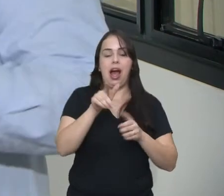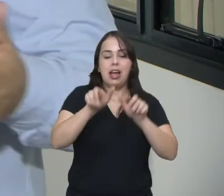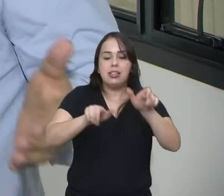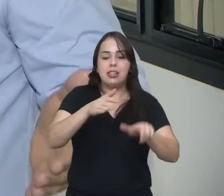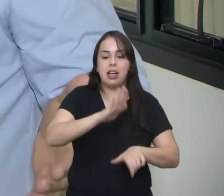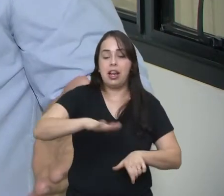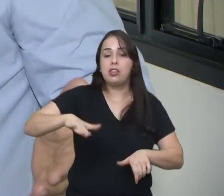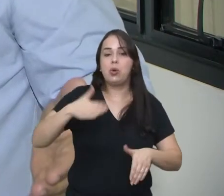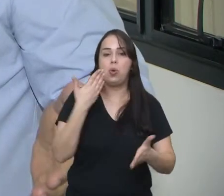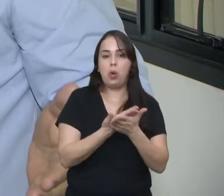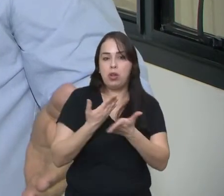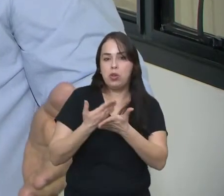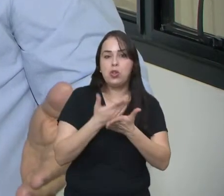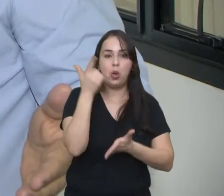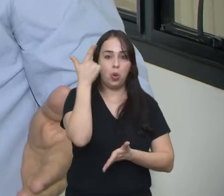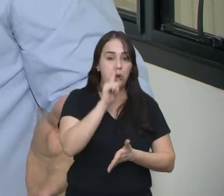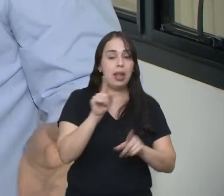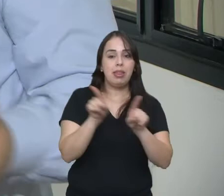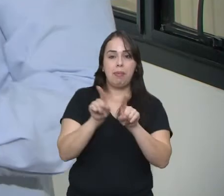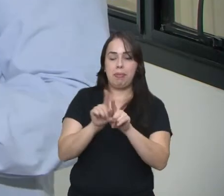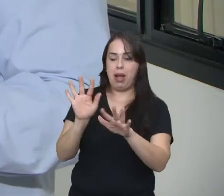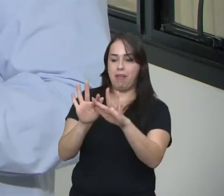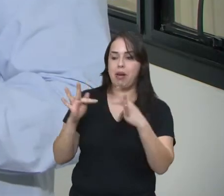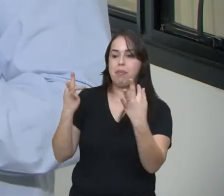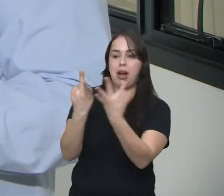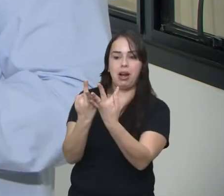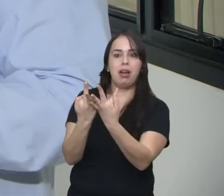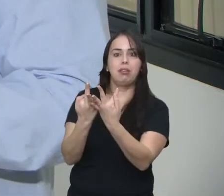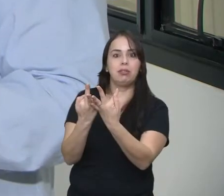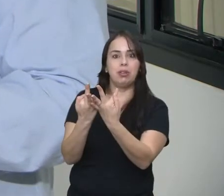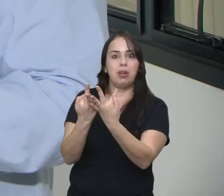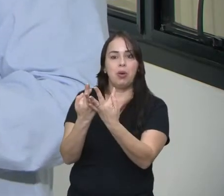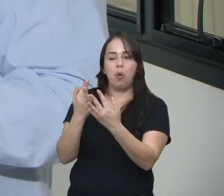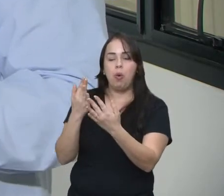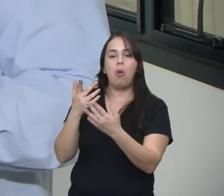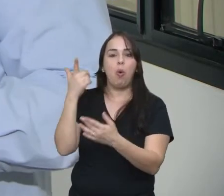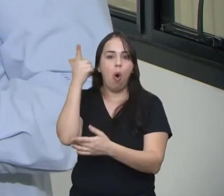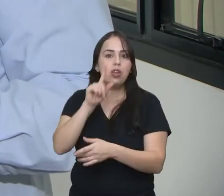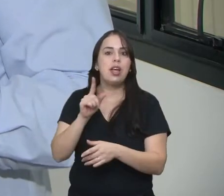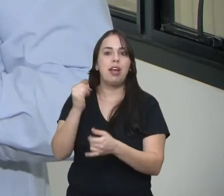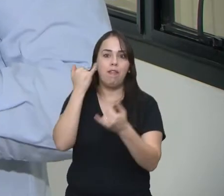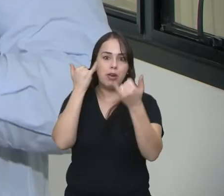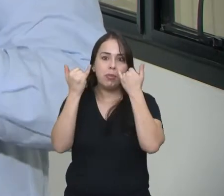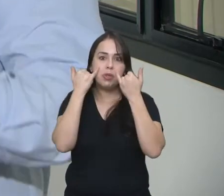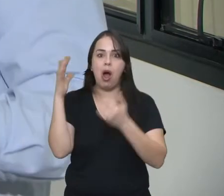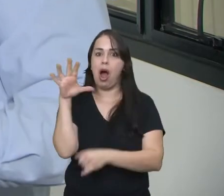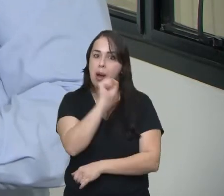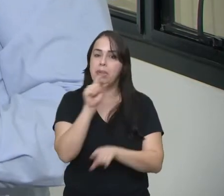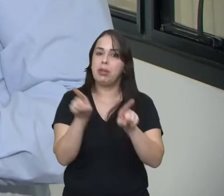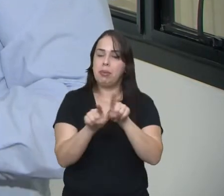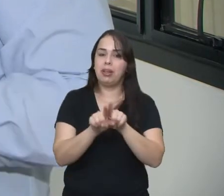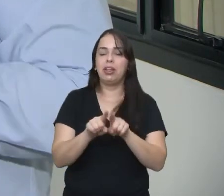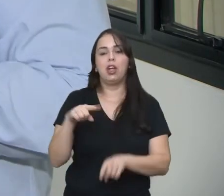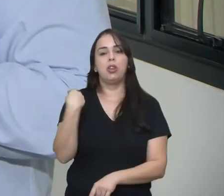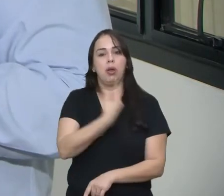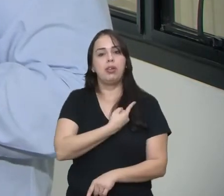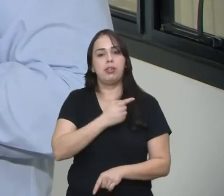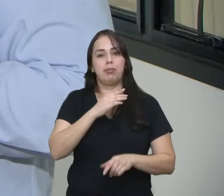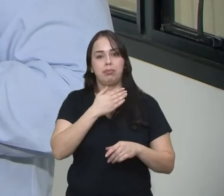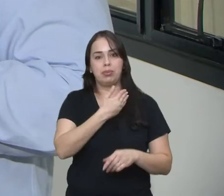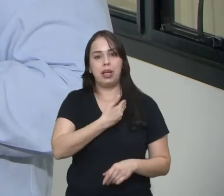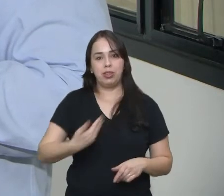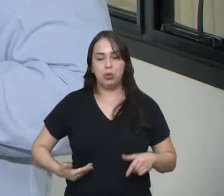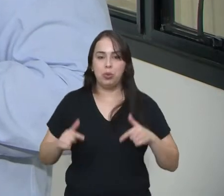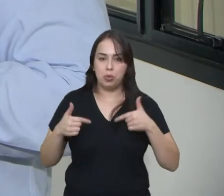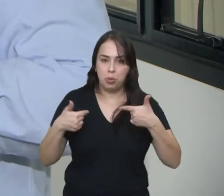criança naquela época mais crítica da pandemia, trouxe também a possibilidade dessa família ter acesso mais veloz à informação. Então a